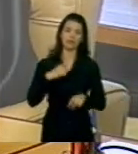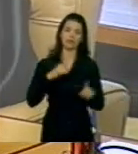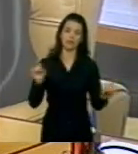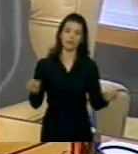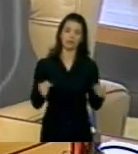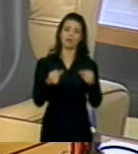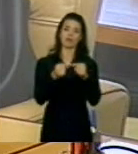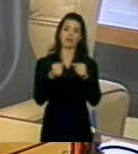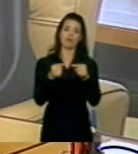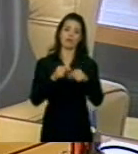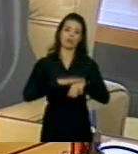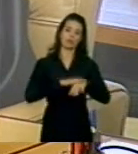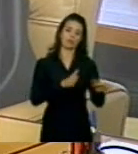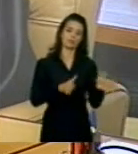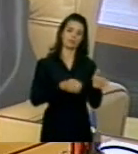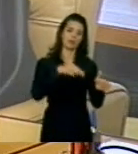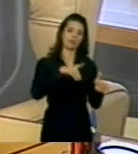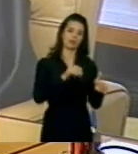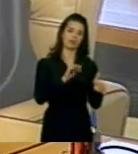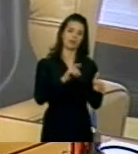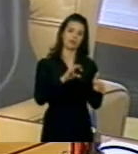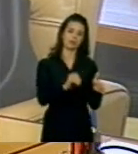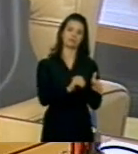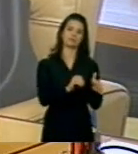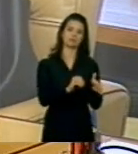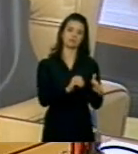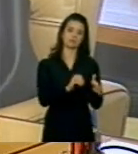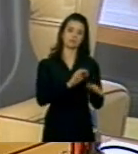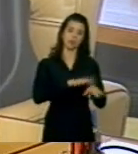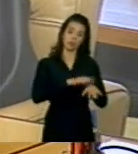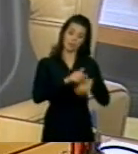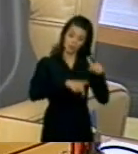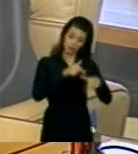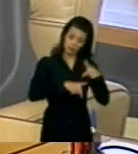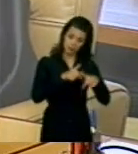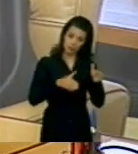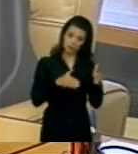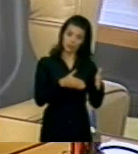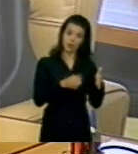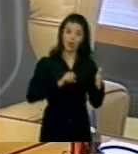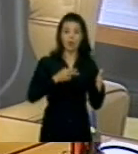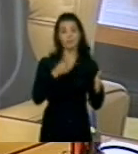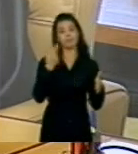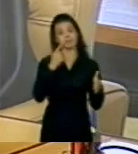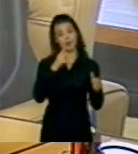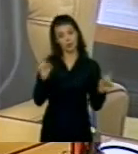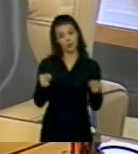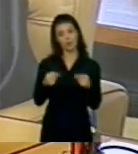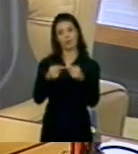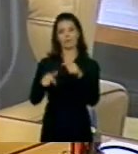do mandato, prática e em ofício, ou que tenham sido proferidos em razão dele,